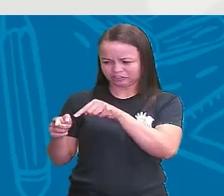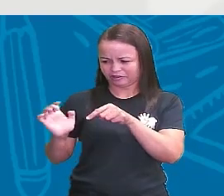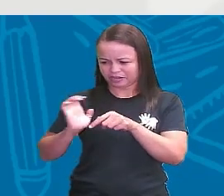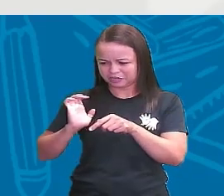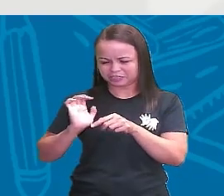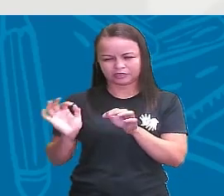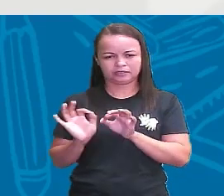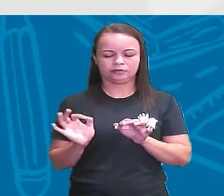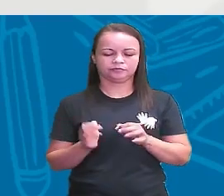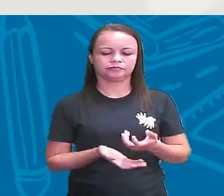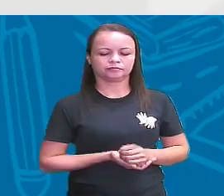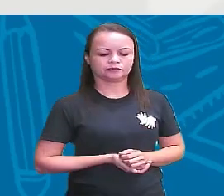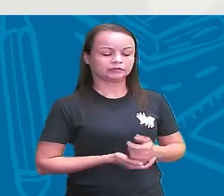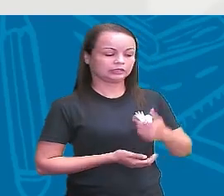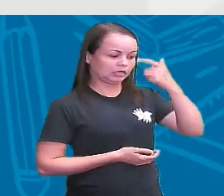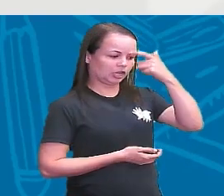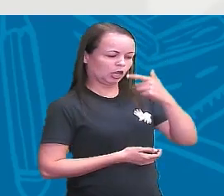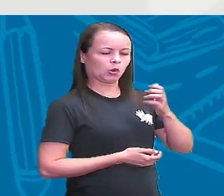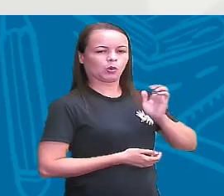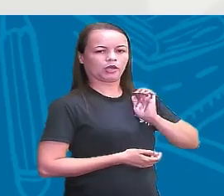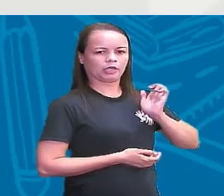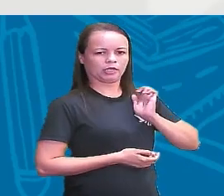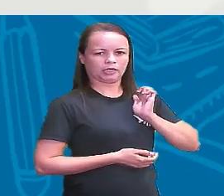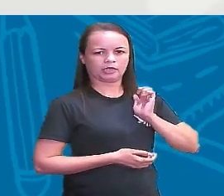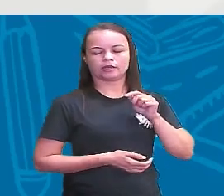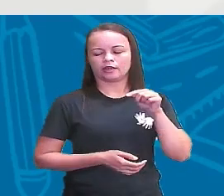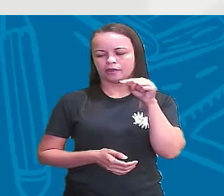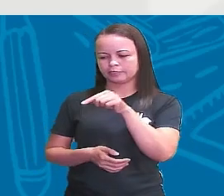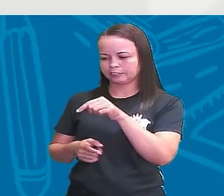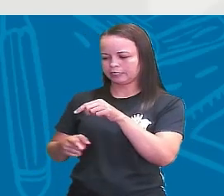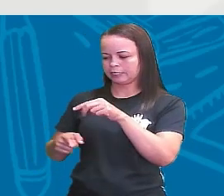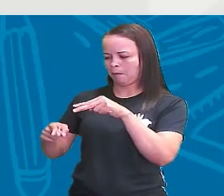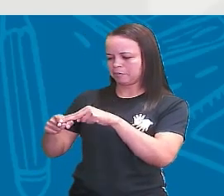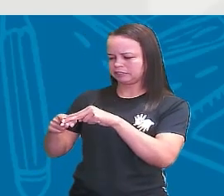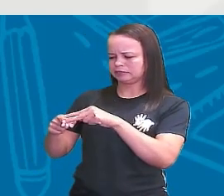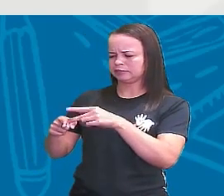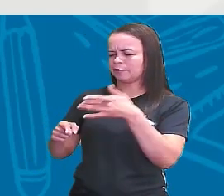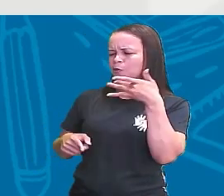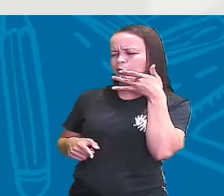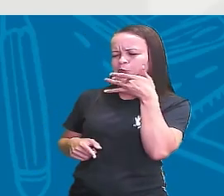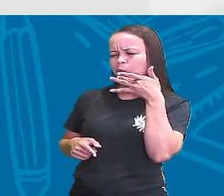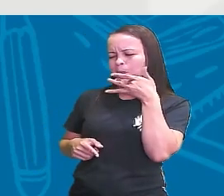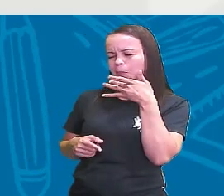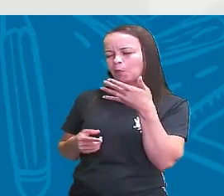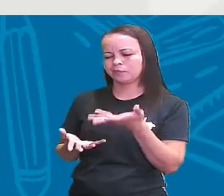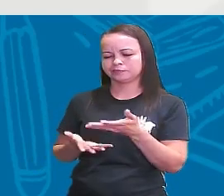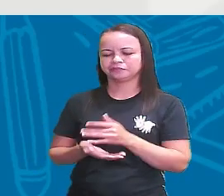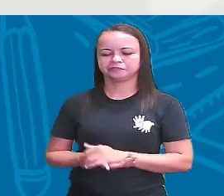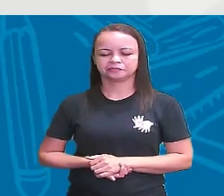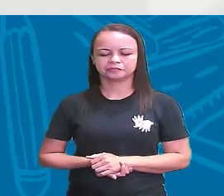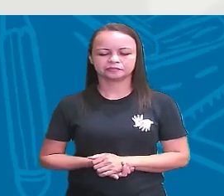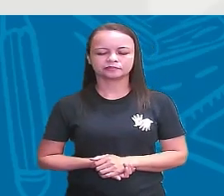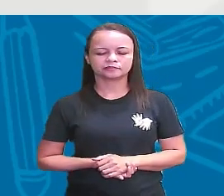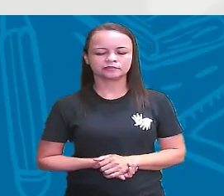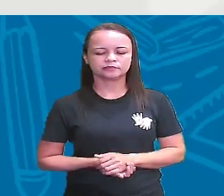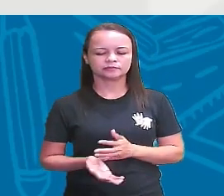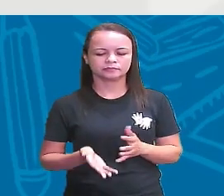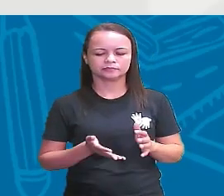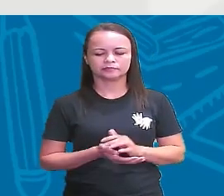dinheiro. Estar rico é estar muito saboroso. Ser bueno é uma pessoa